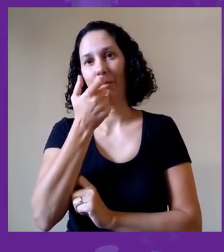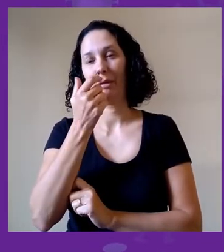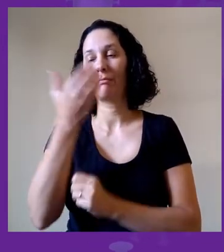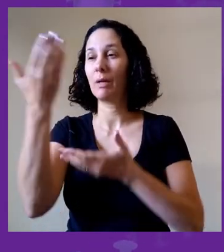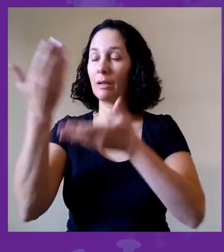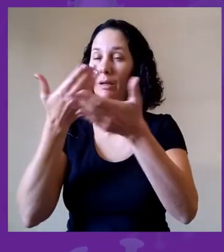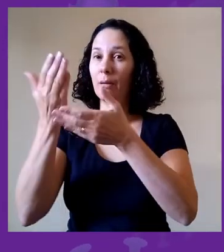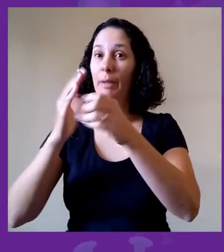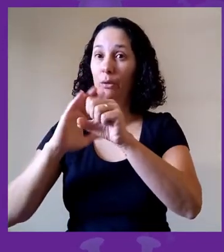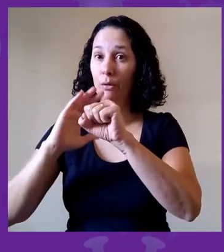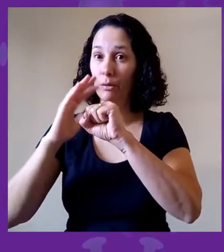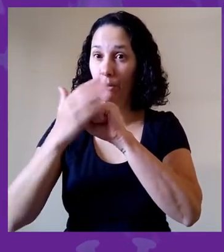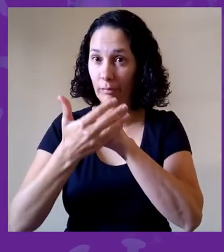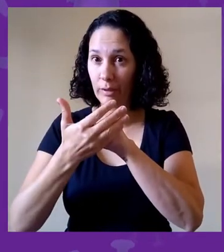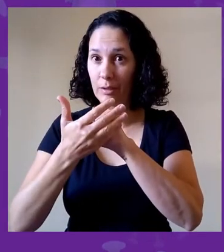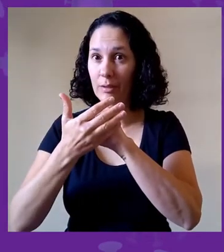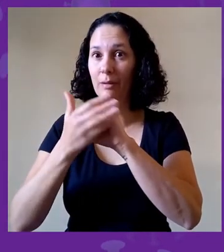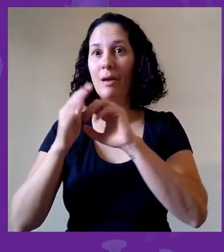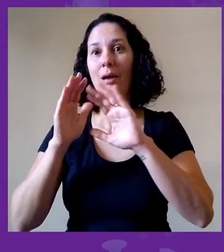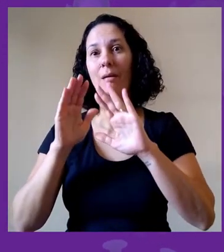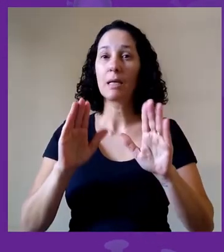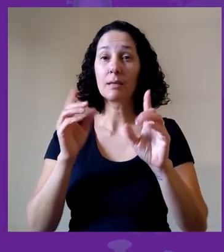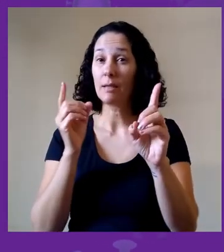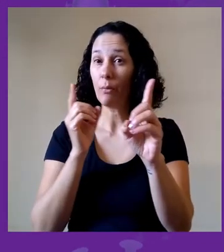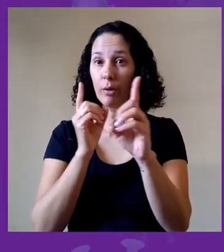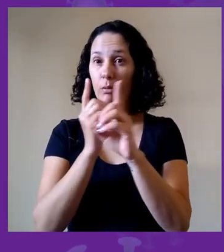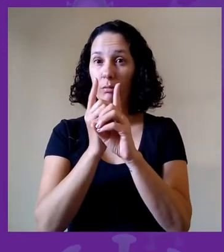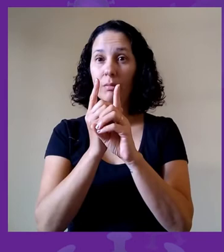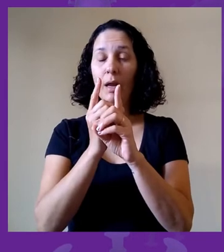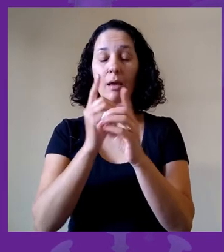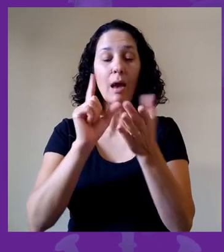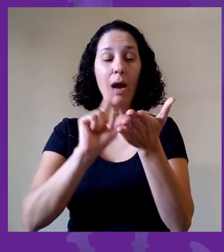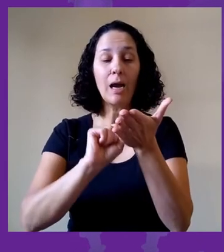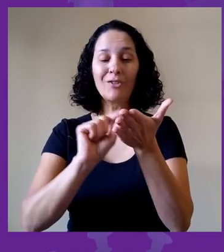da Covid, mas até agora não encontrei nenhum